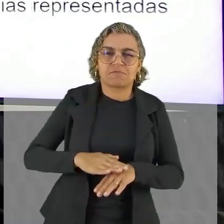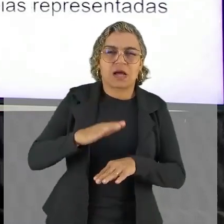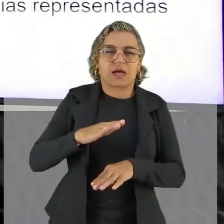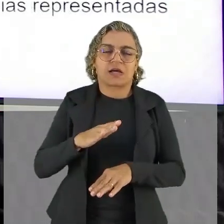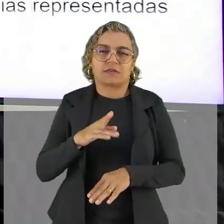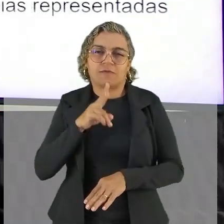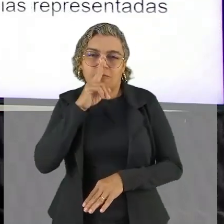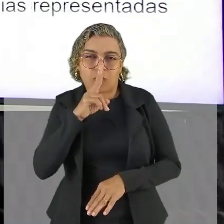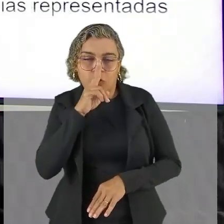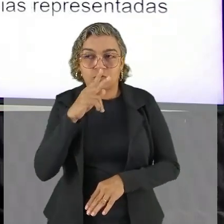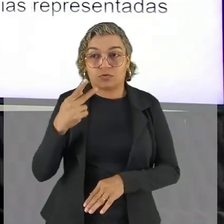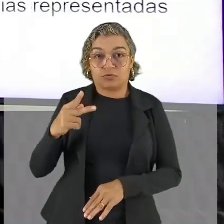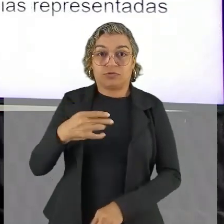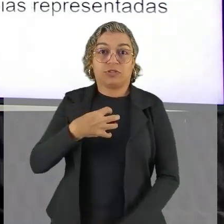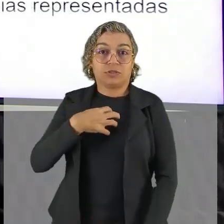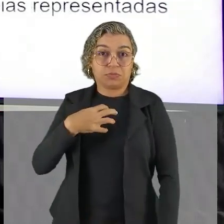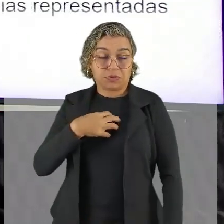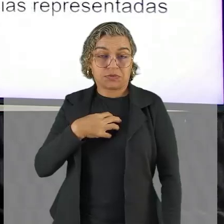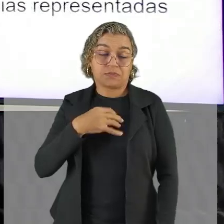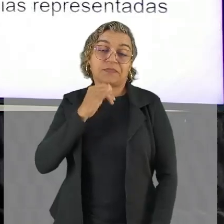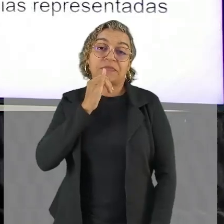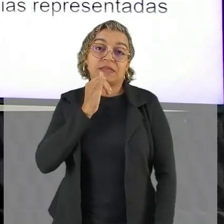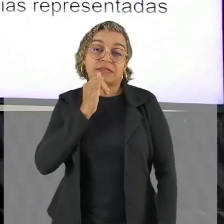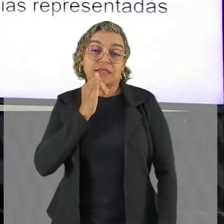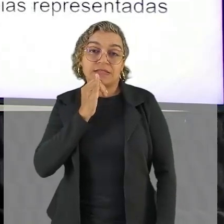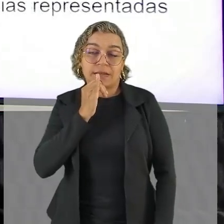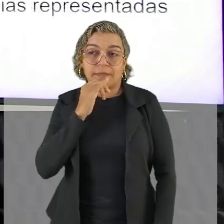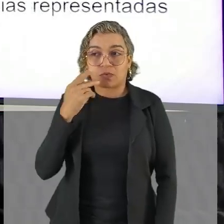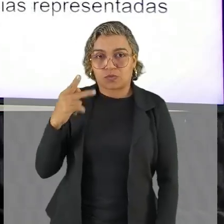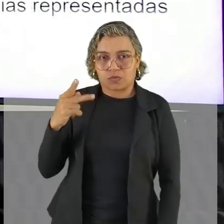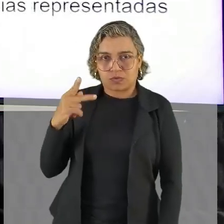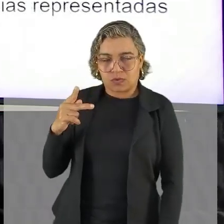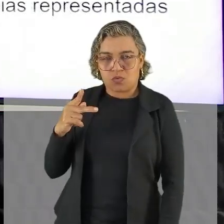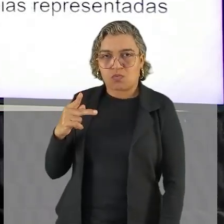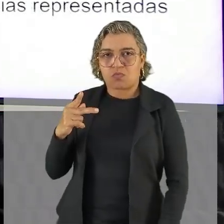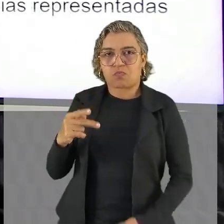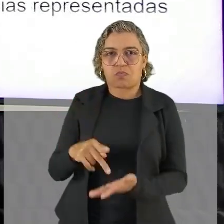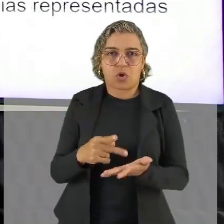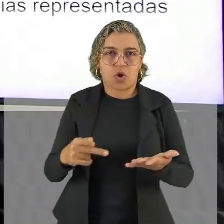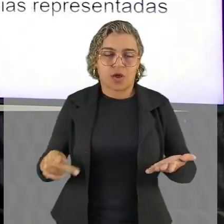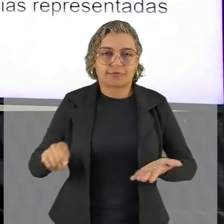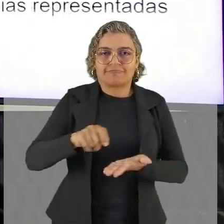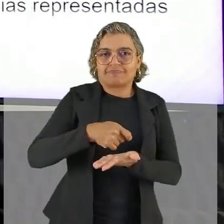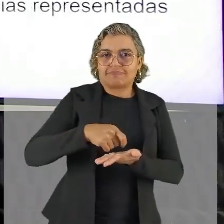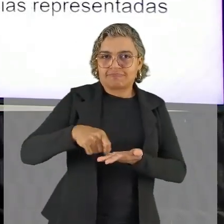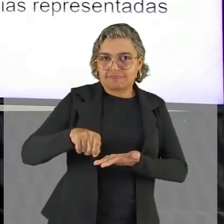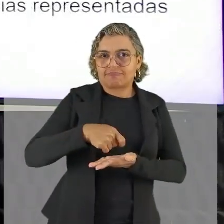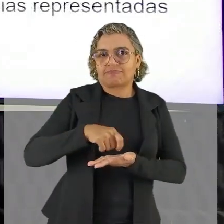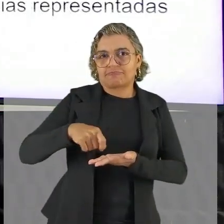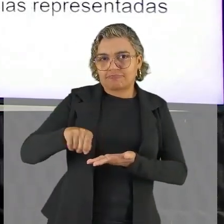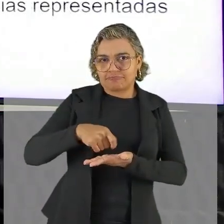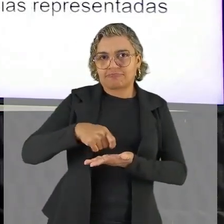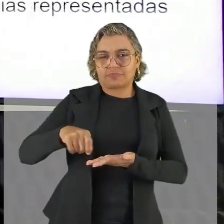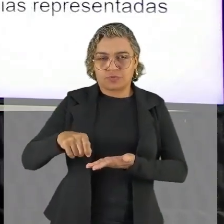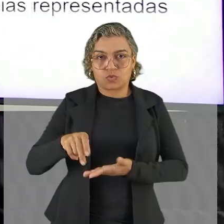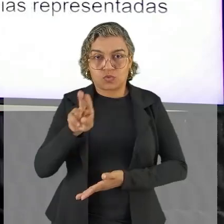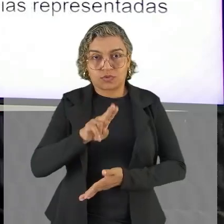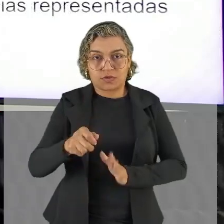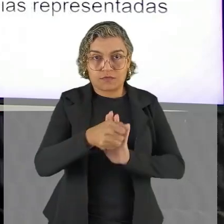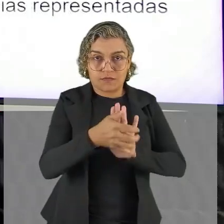seus sentimentos, né? Fazer o eu poético, trazendo o seu fazer poético através das figuras de